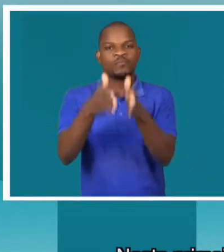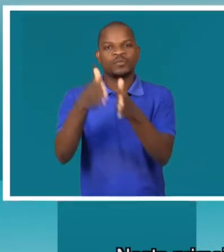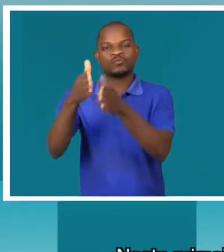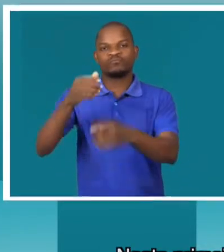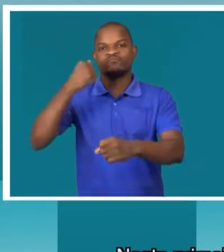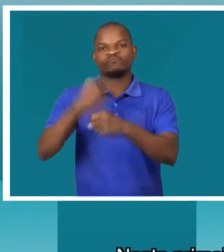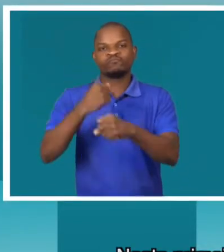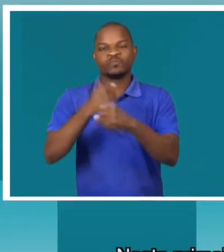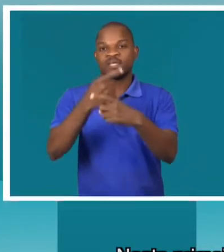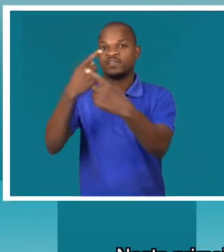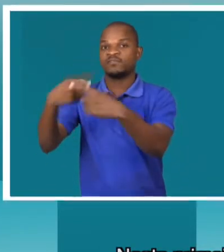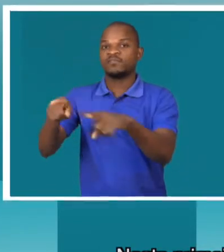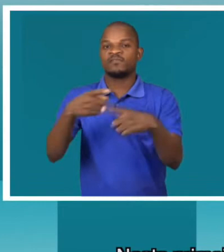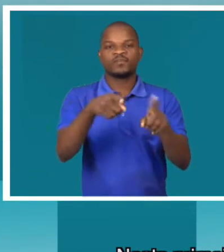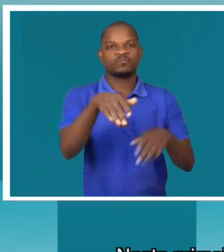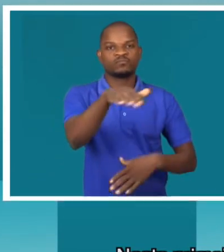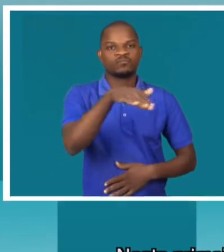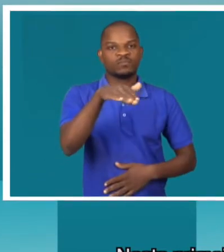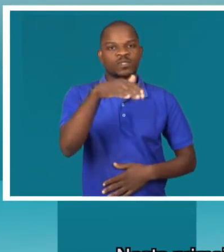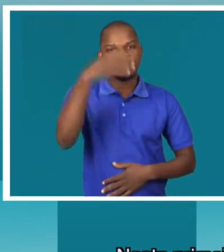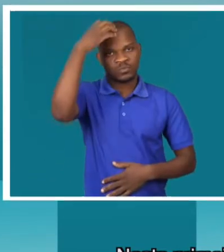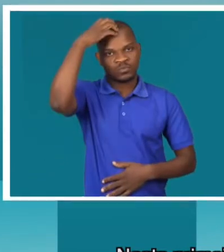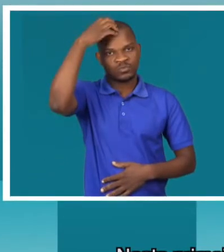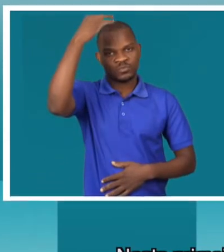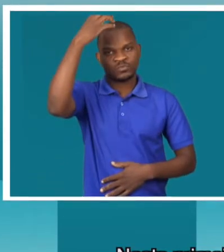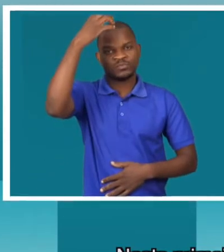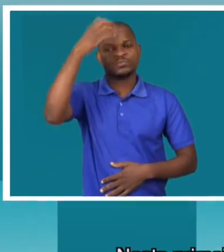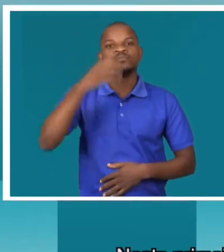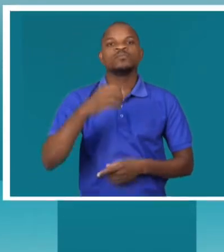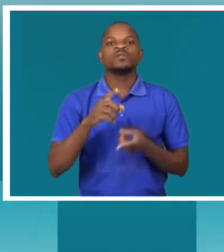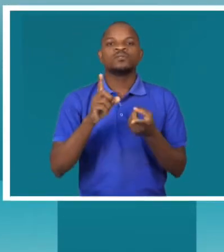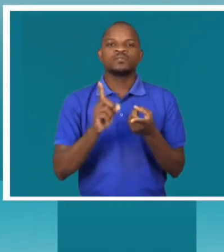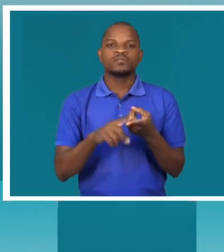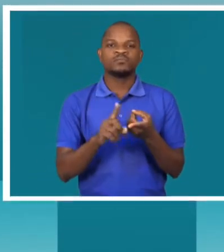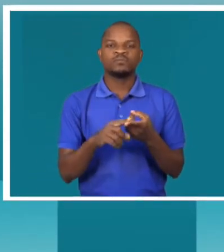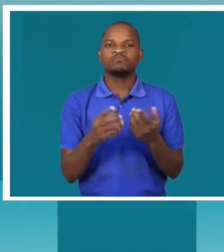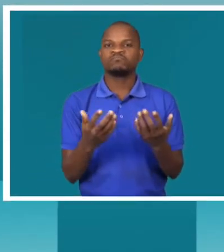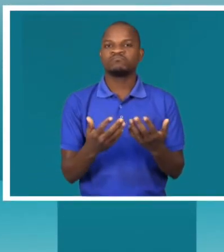funcionários de vários setores do Estado.